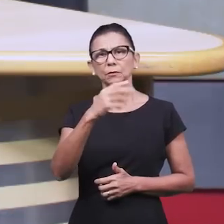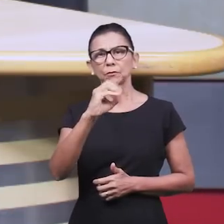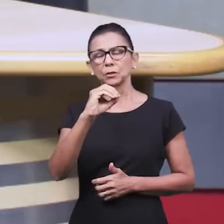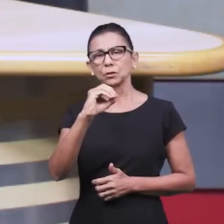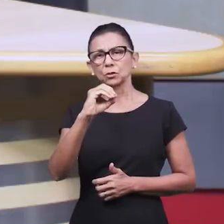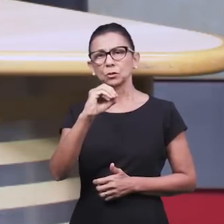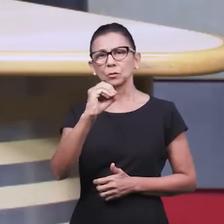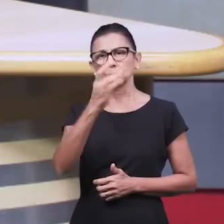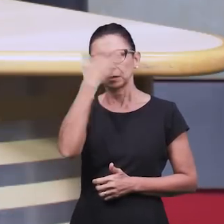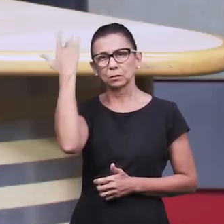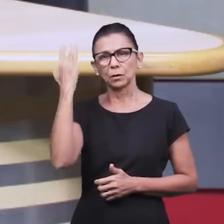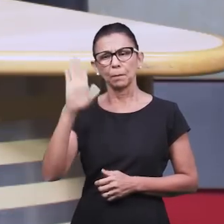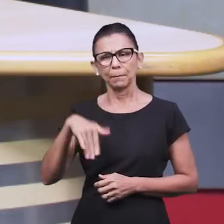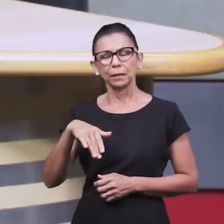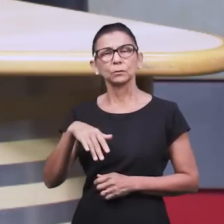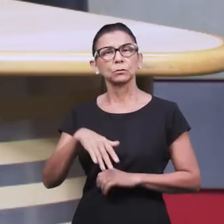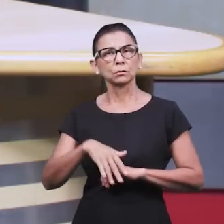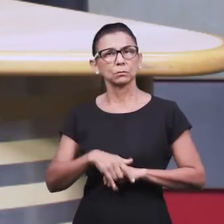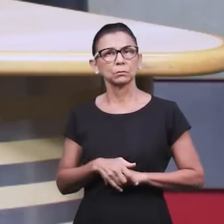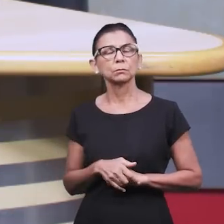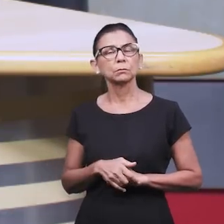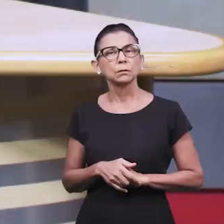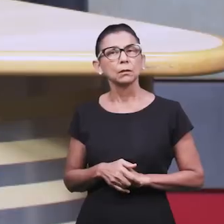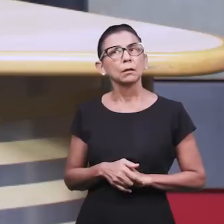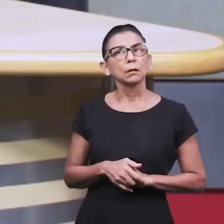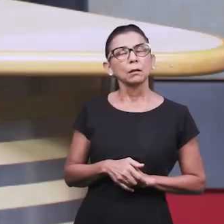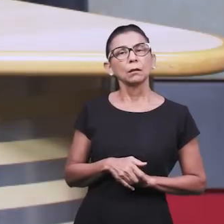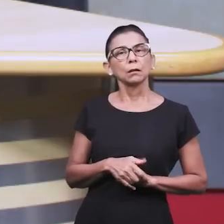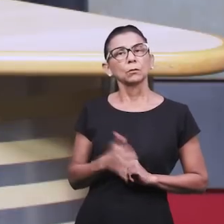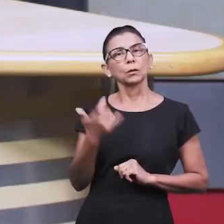igreja. Aos demais não.